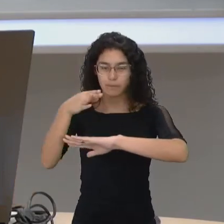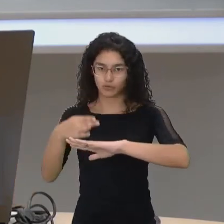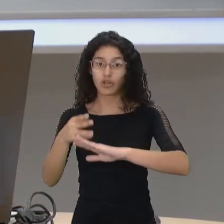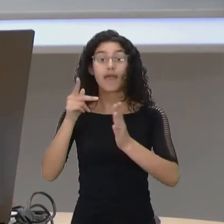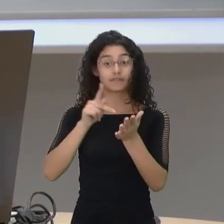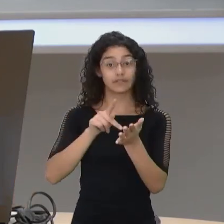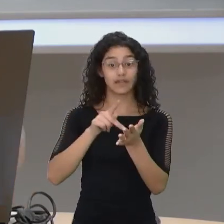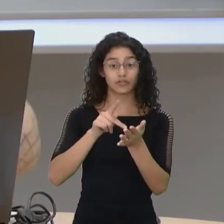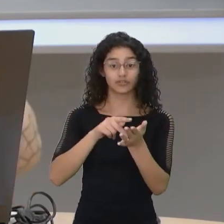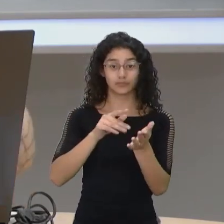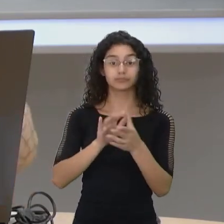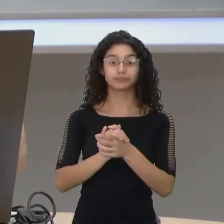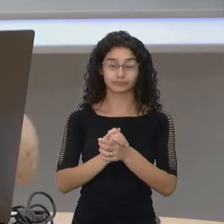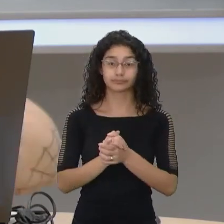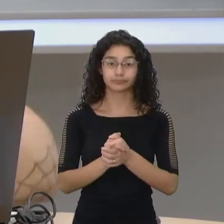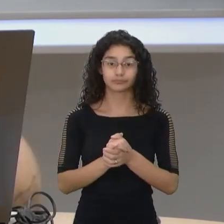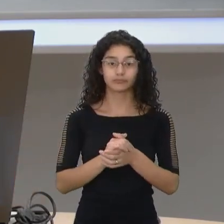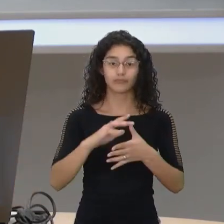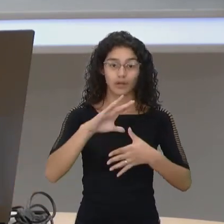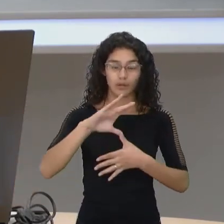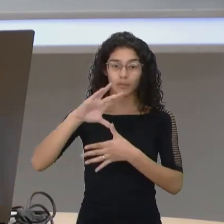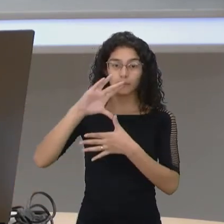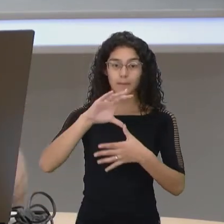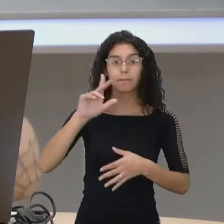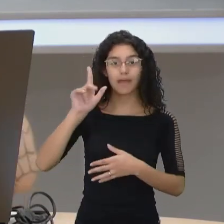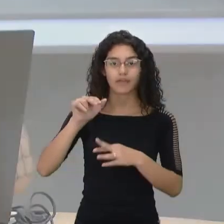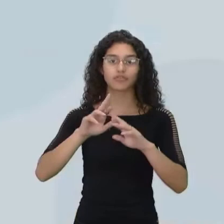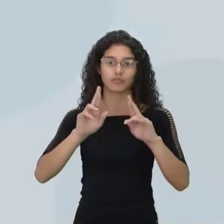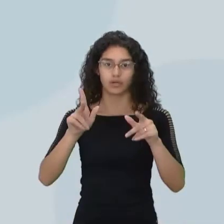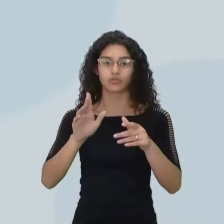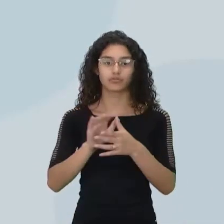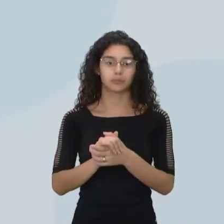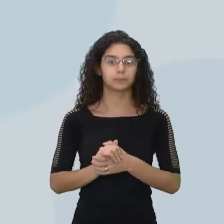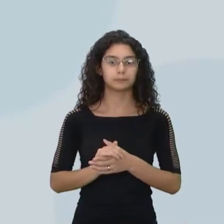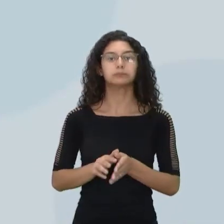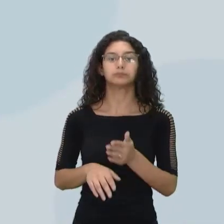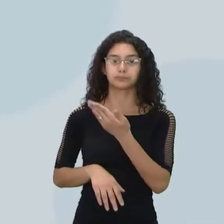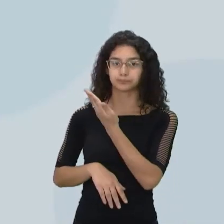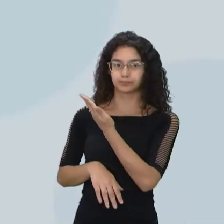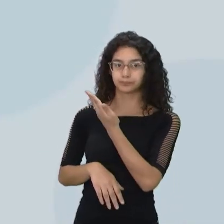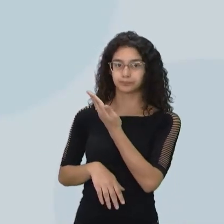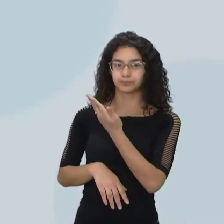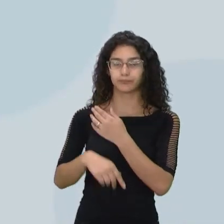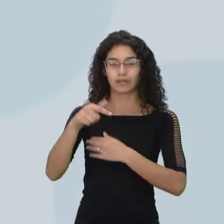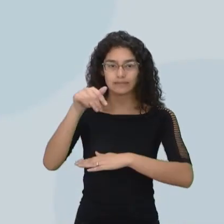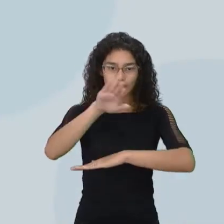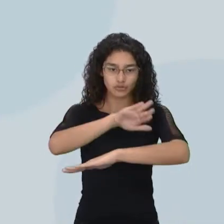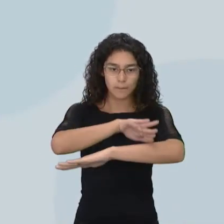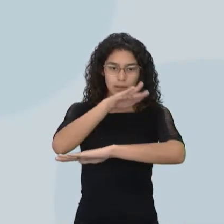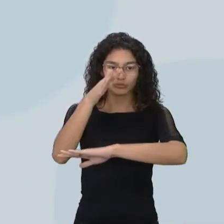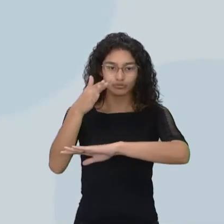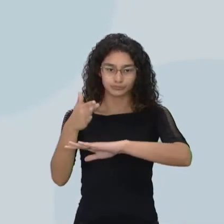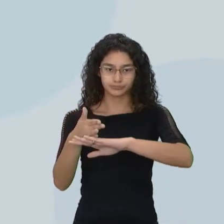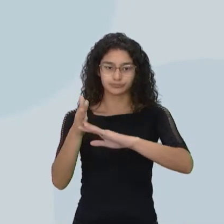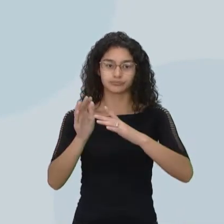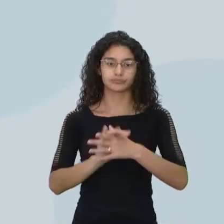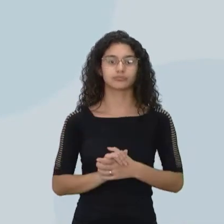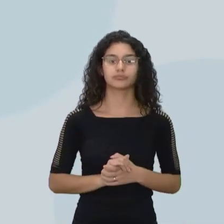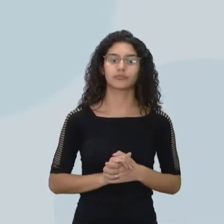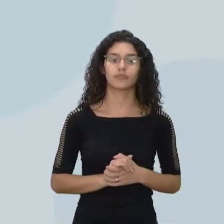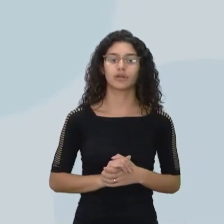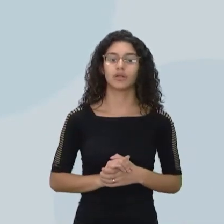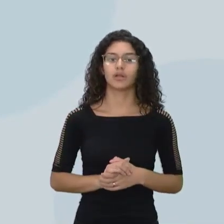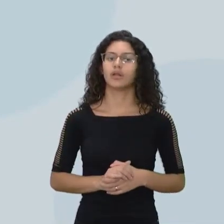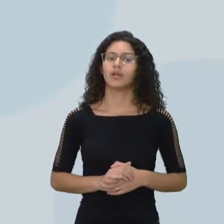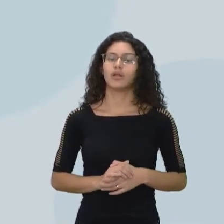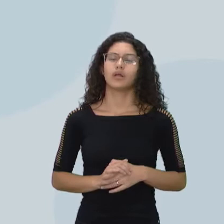tá, gente? O relevo, o mapa de Königsberg é exatamente assim, a ilha interligada por 7 pontes, né? E aí, uma certa vez,